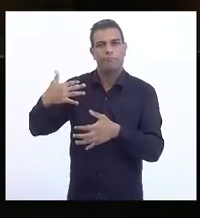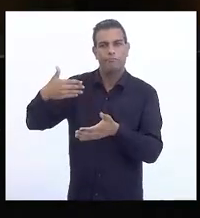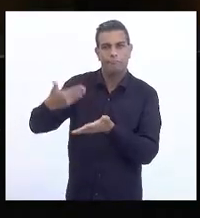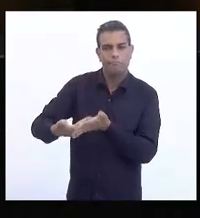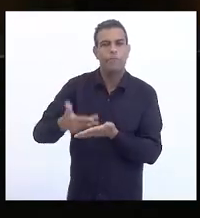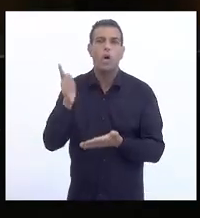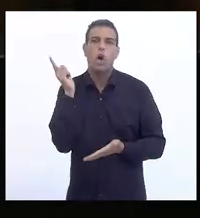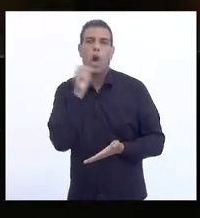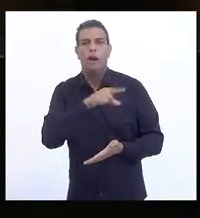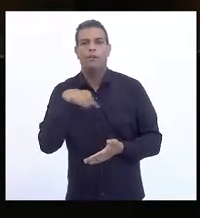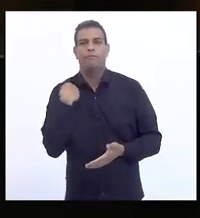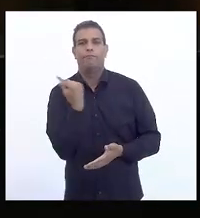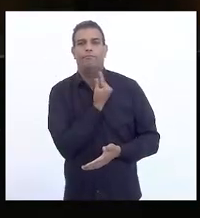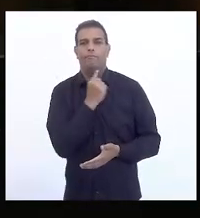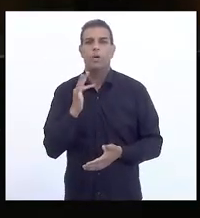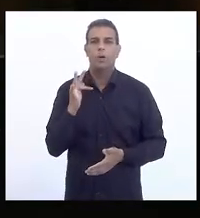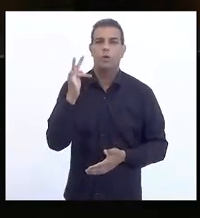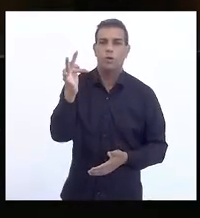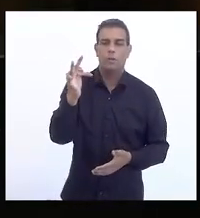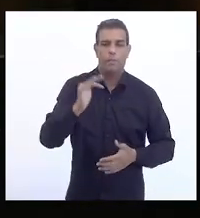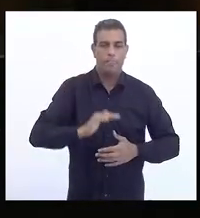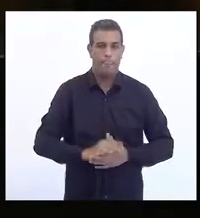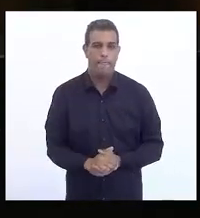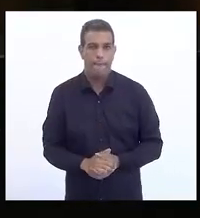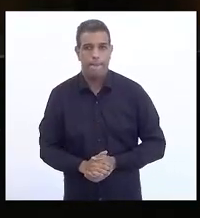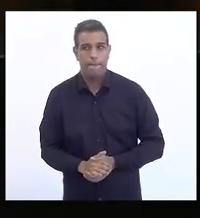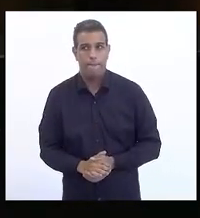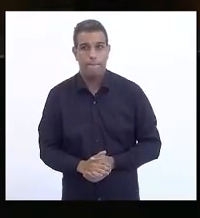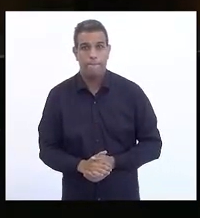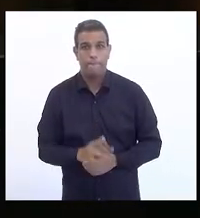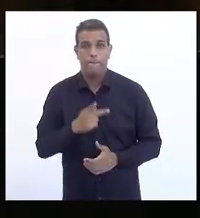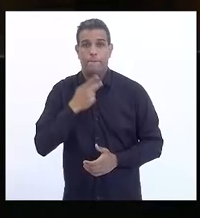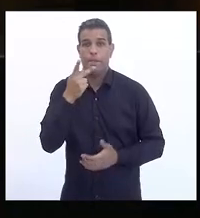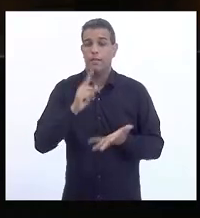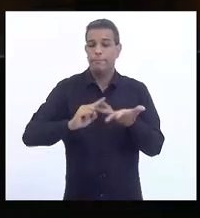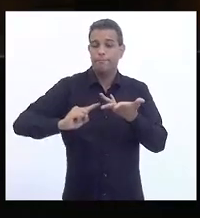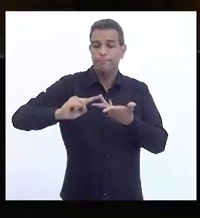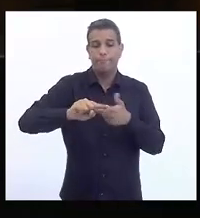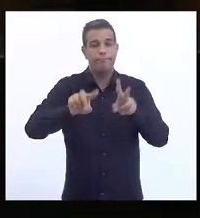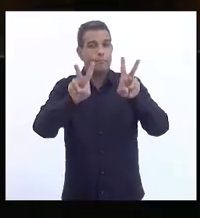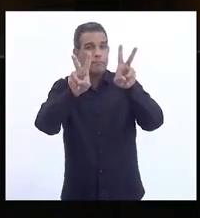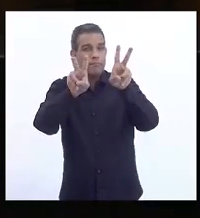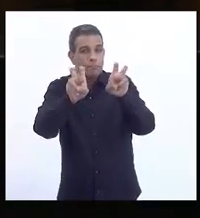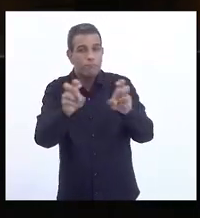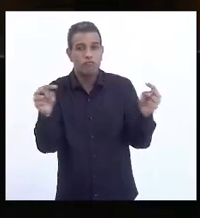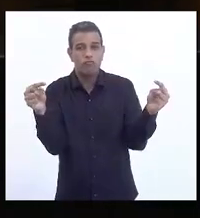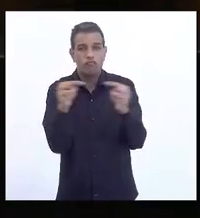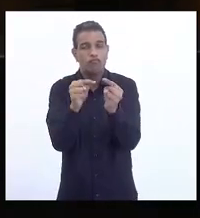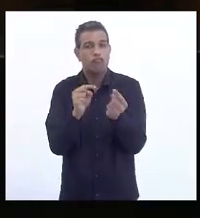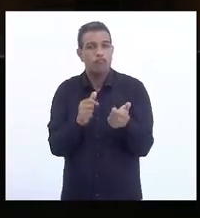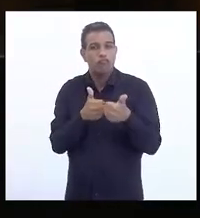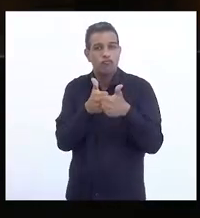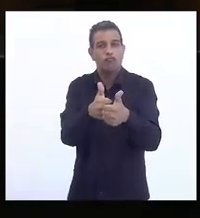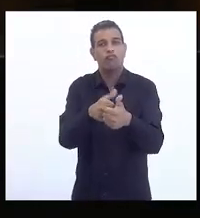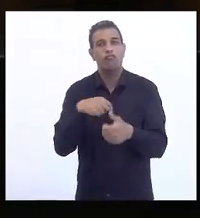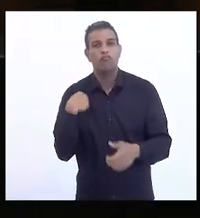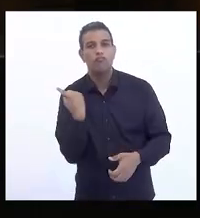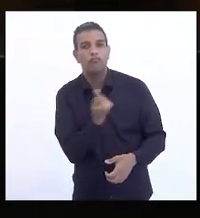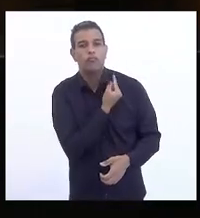um ganho enorme para as próximas gerações. O que eu estou dizendo aqui, ele está sendo acompanhado por